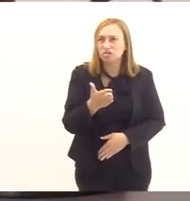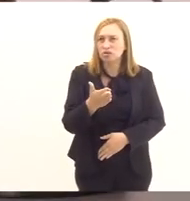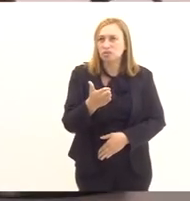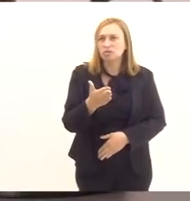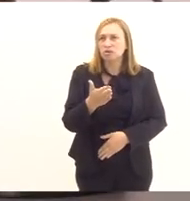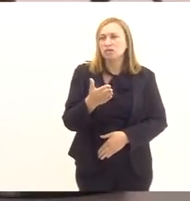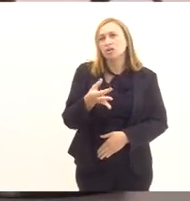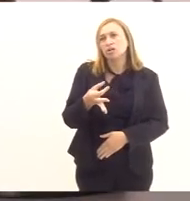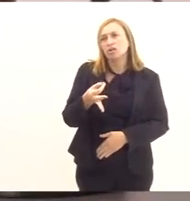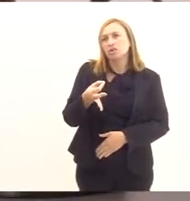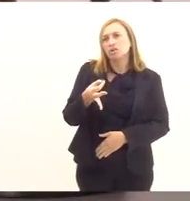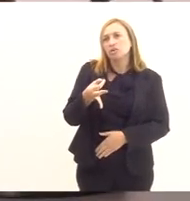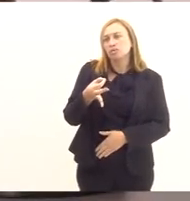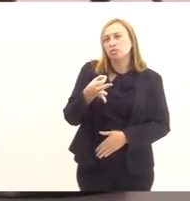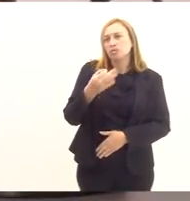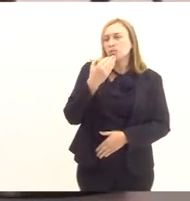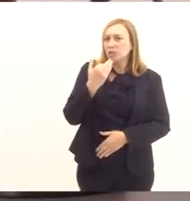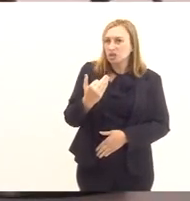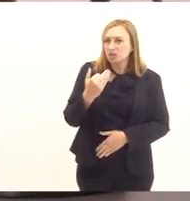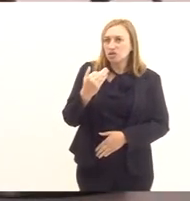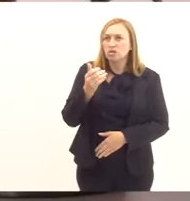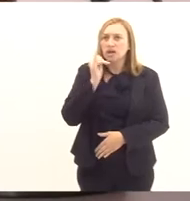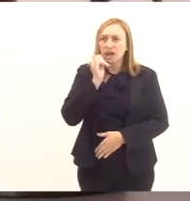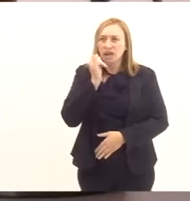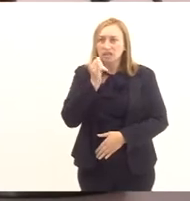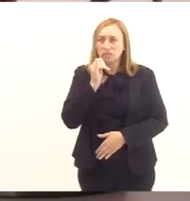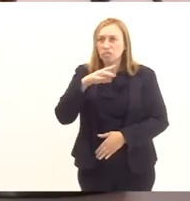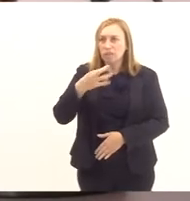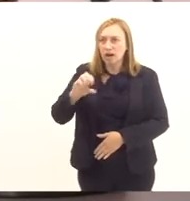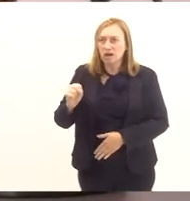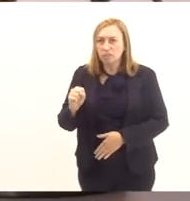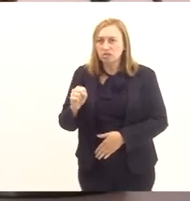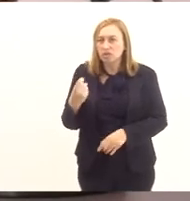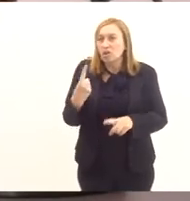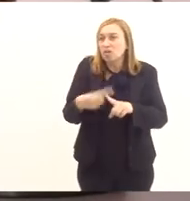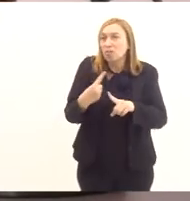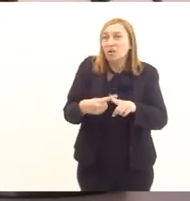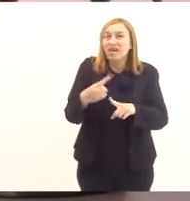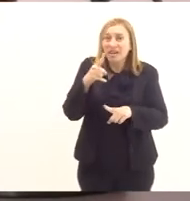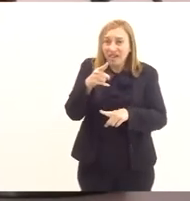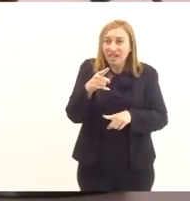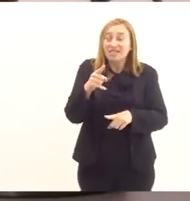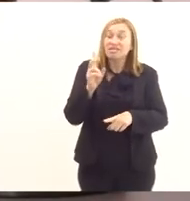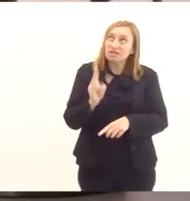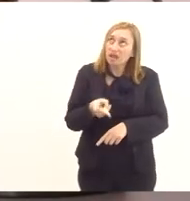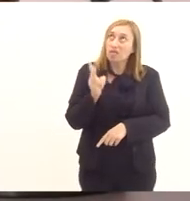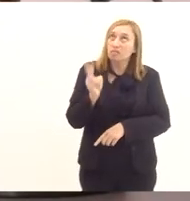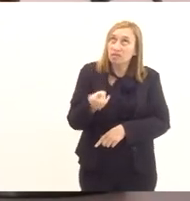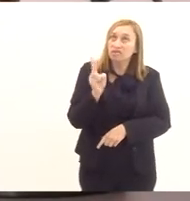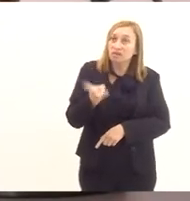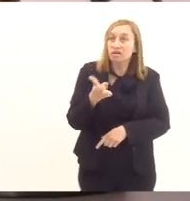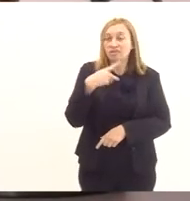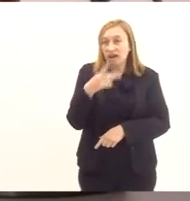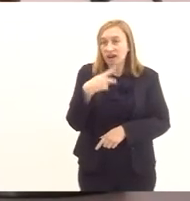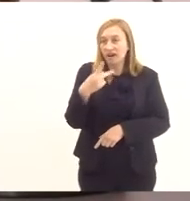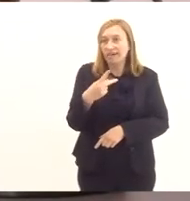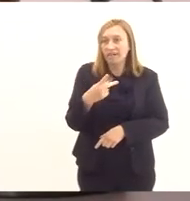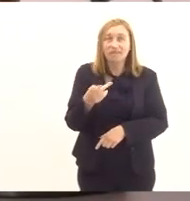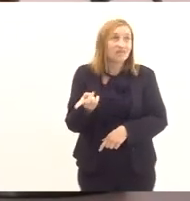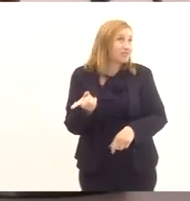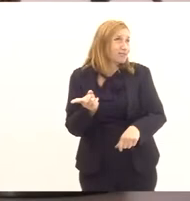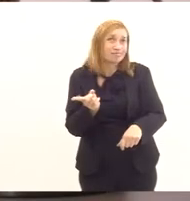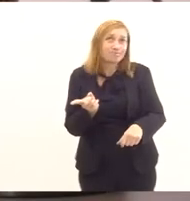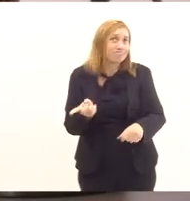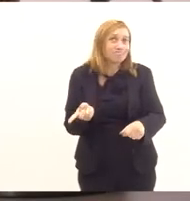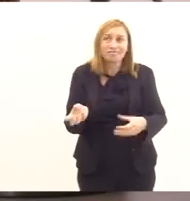sugestão do deputado relator Marcus Vinicius ser humano para alegar que não tá